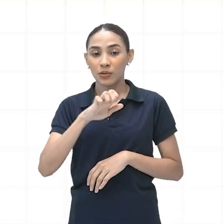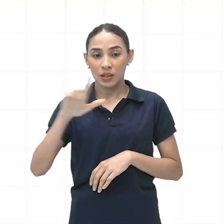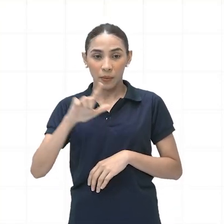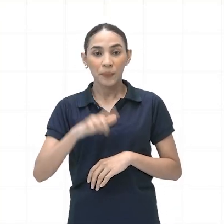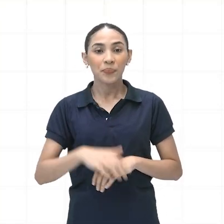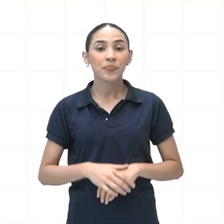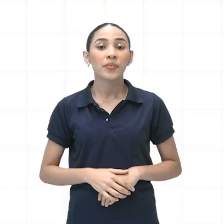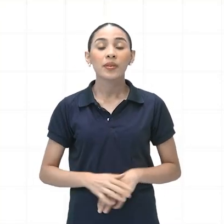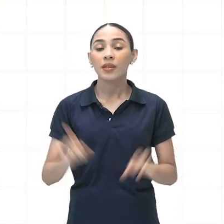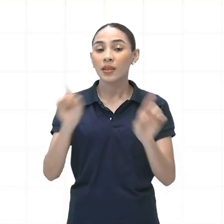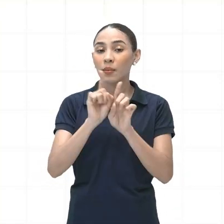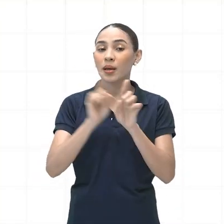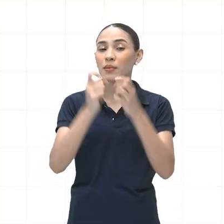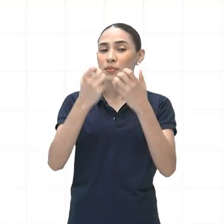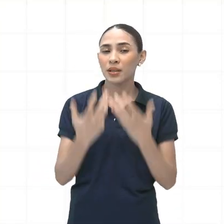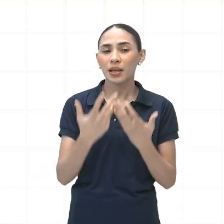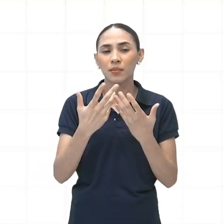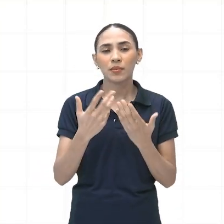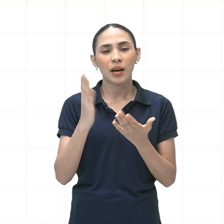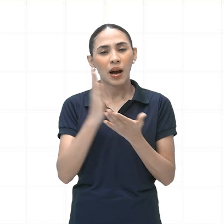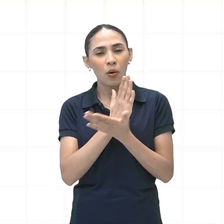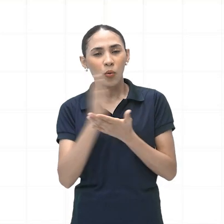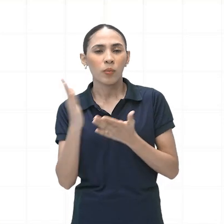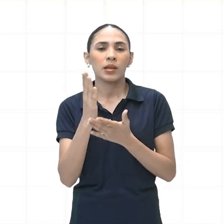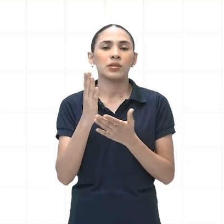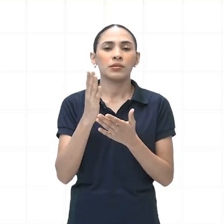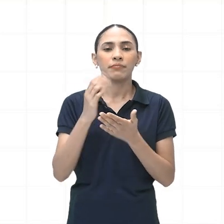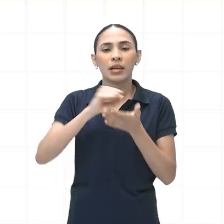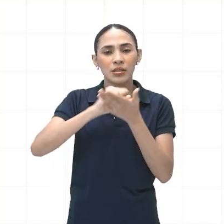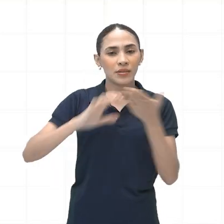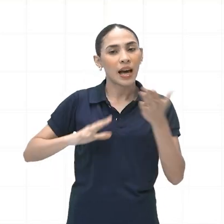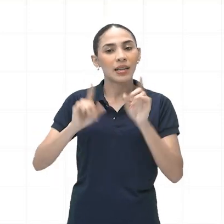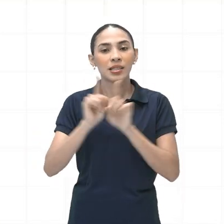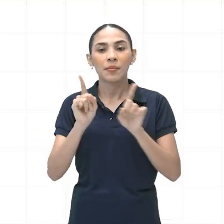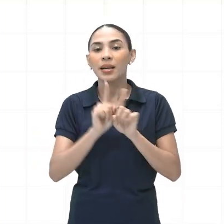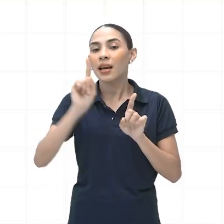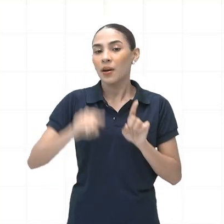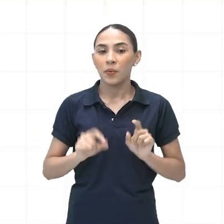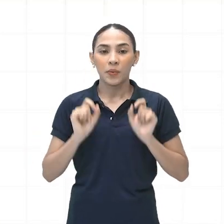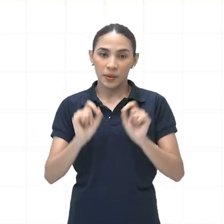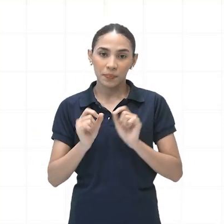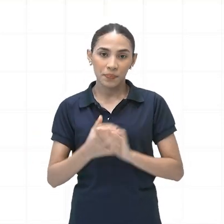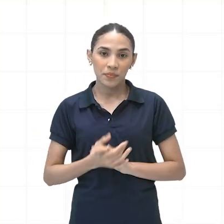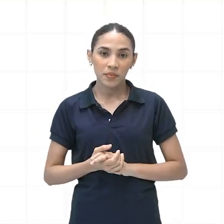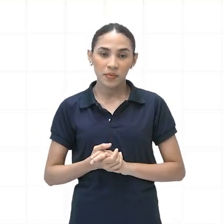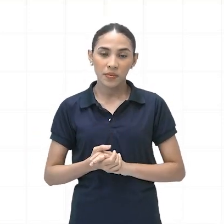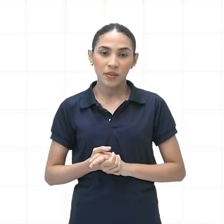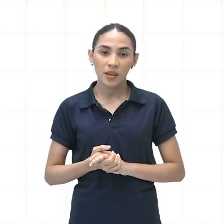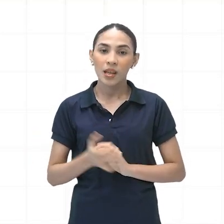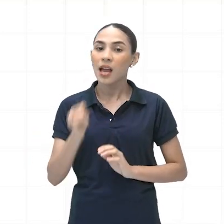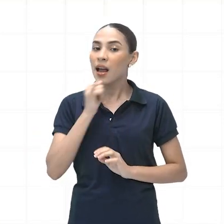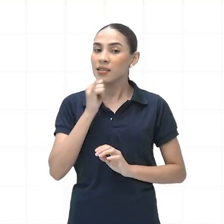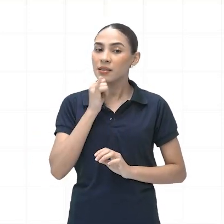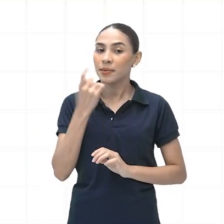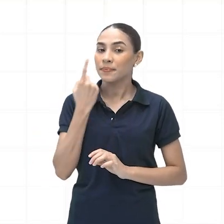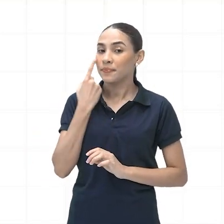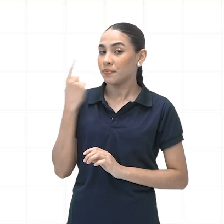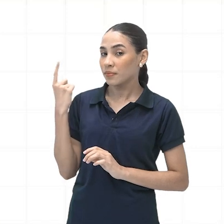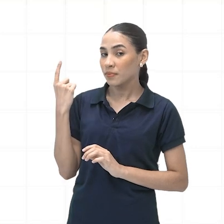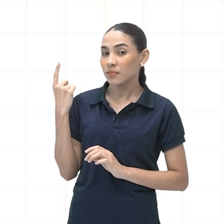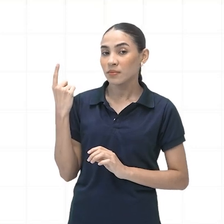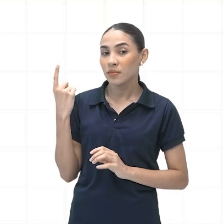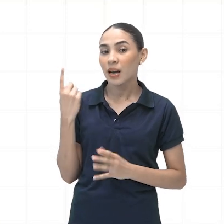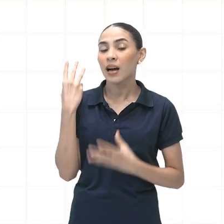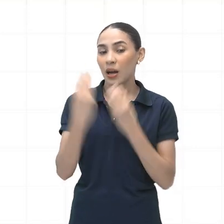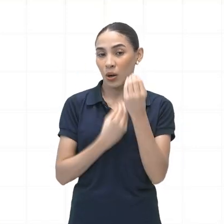irracionais. Também falamos aqui, fizemos a operaçãozinha básica, que é ele diz nesse exemplo, como